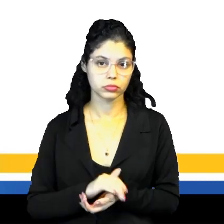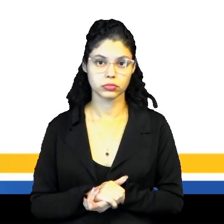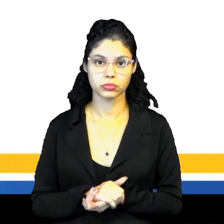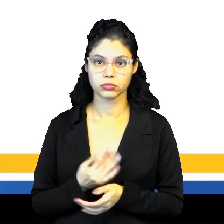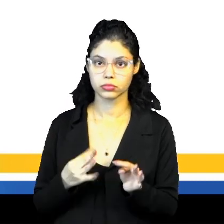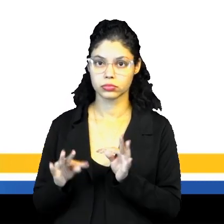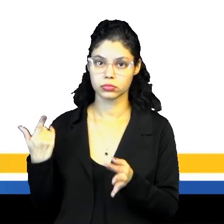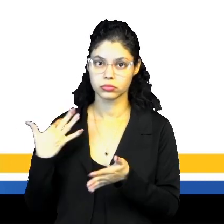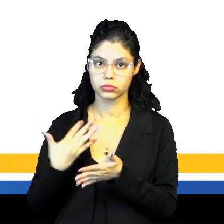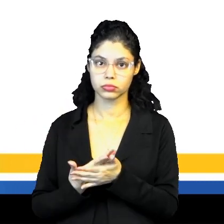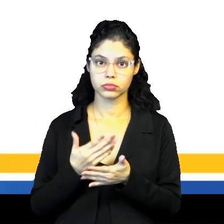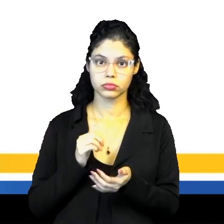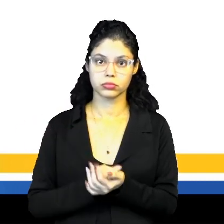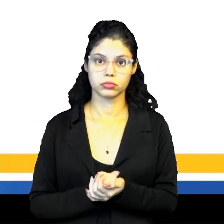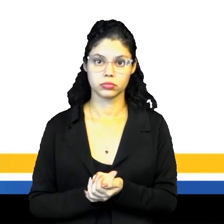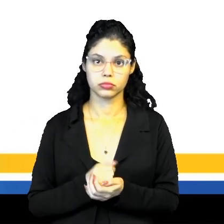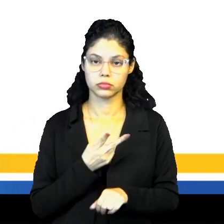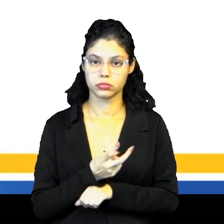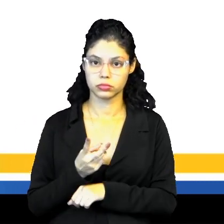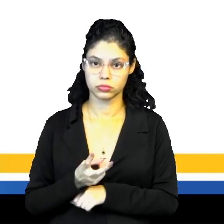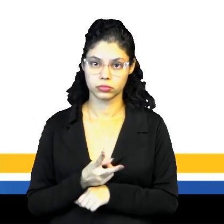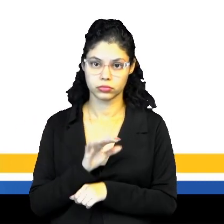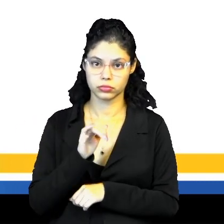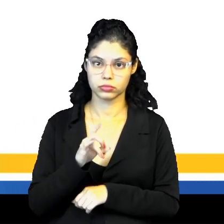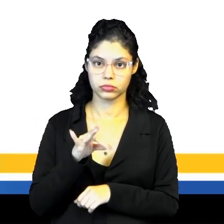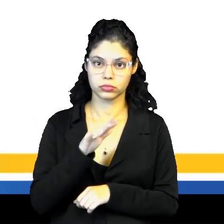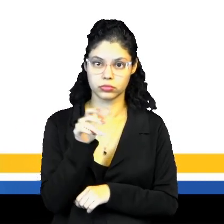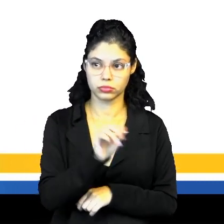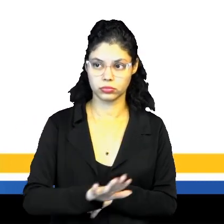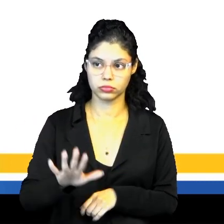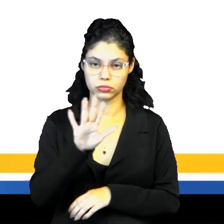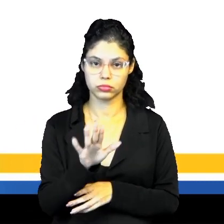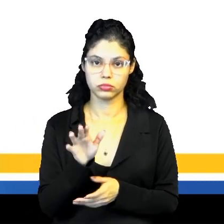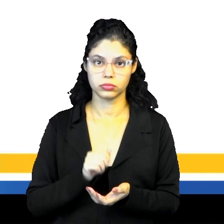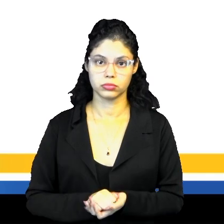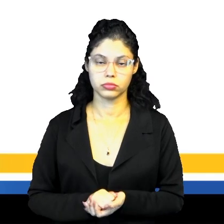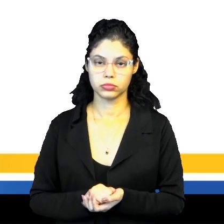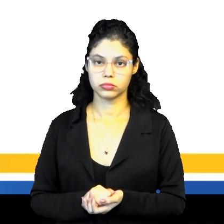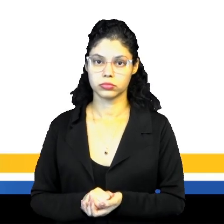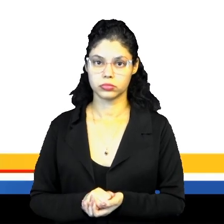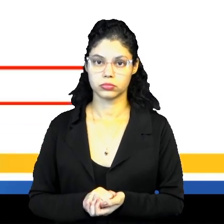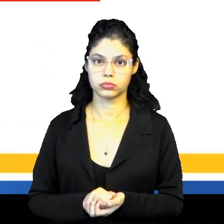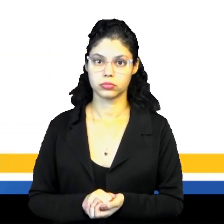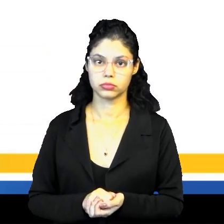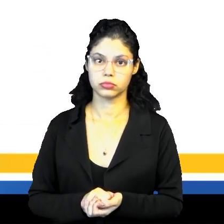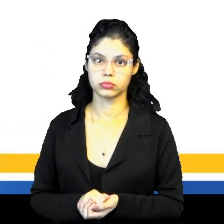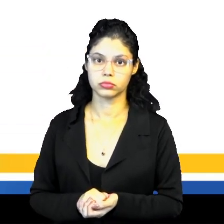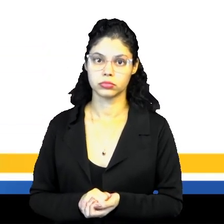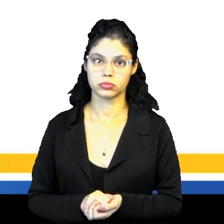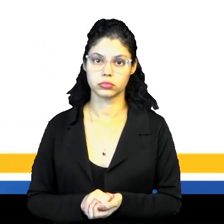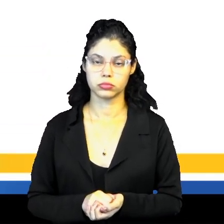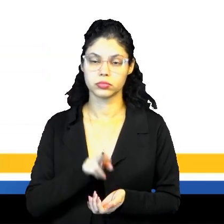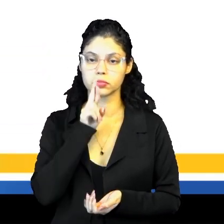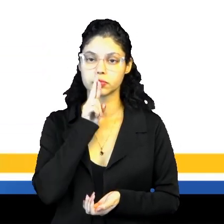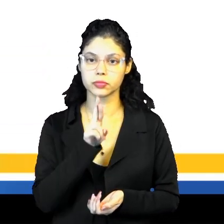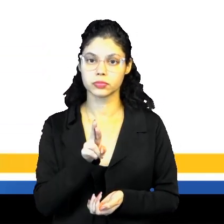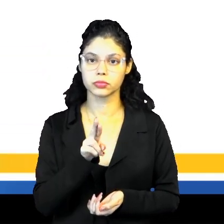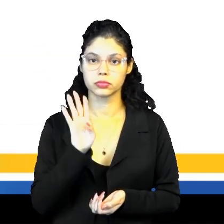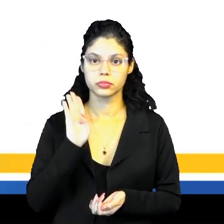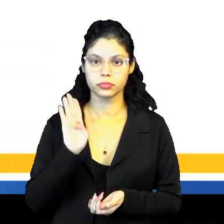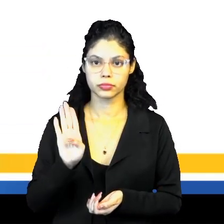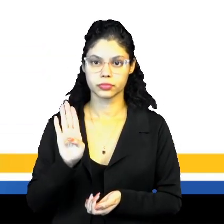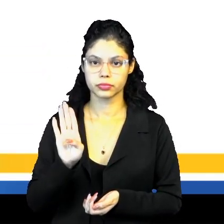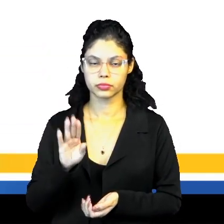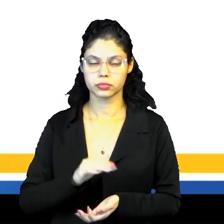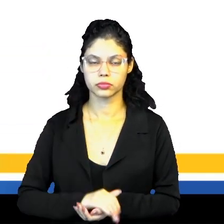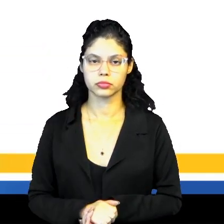da tecnologia C, né, avança da tecnologia, exploração do espaço D ou Covid-19. Resposta correta, estereótipo de beleza,